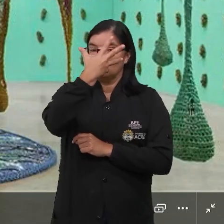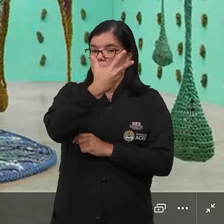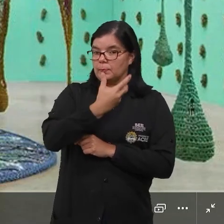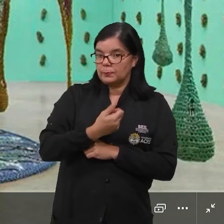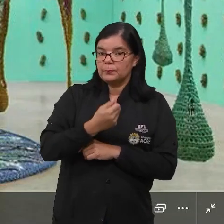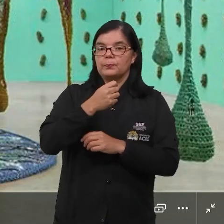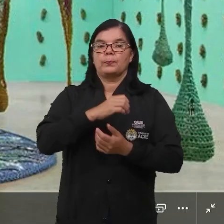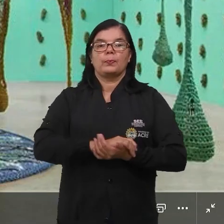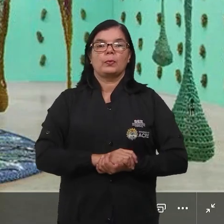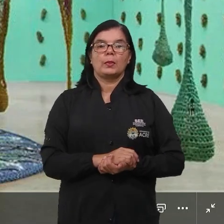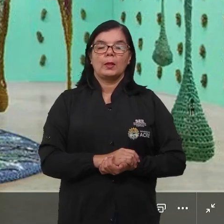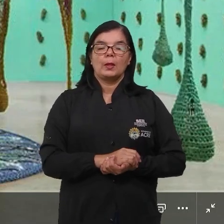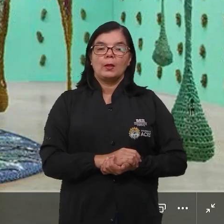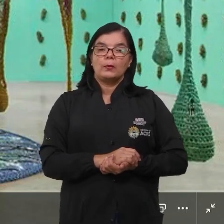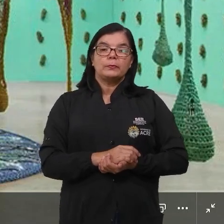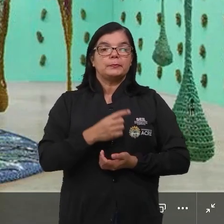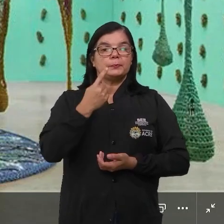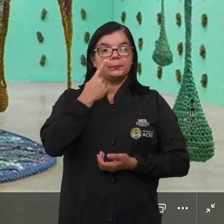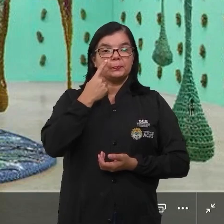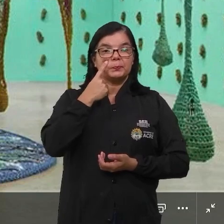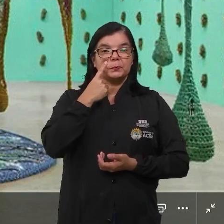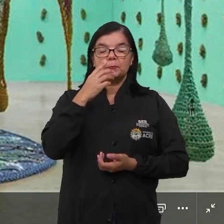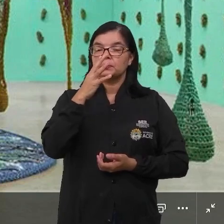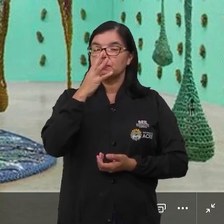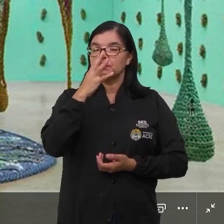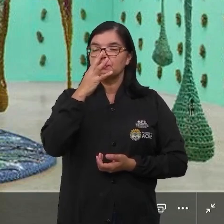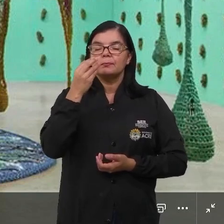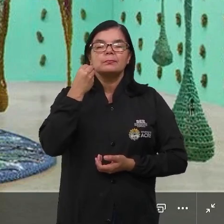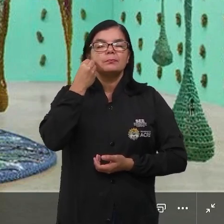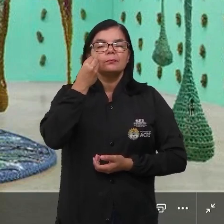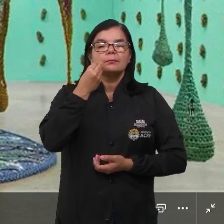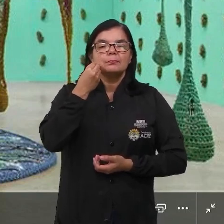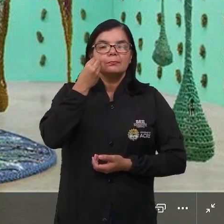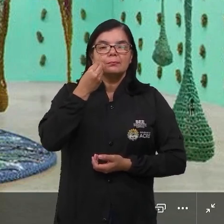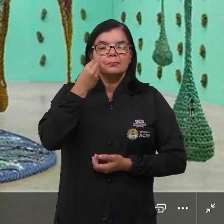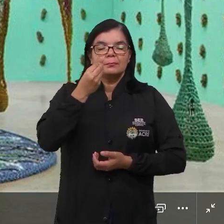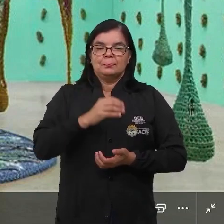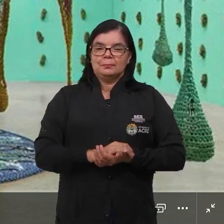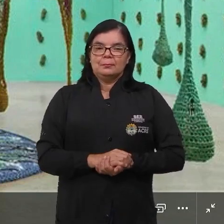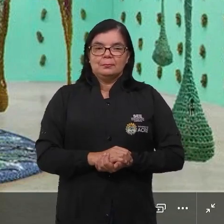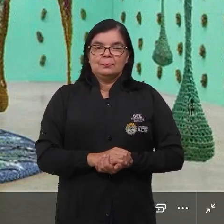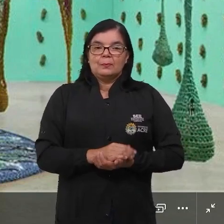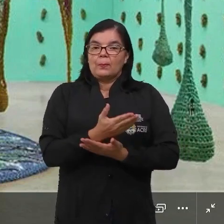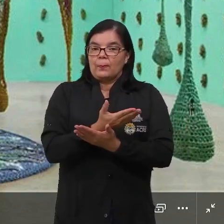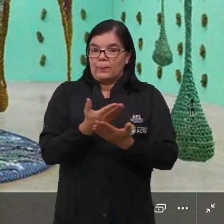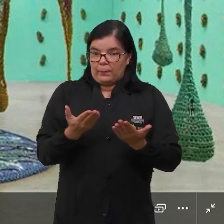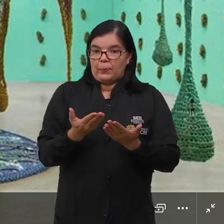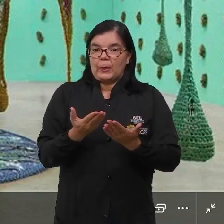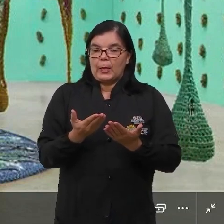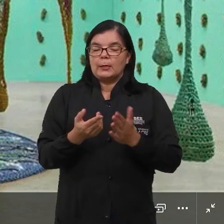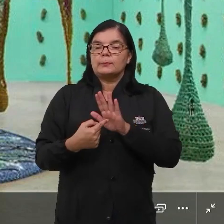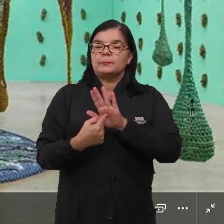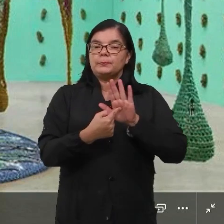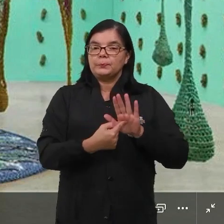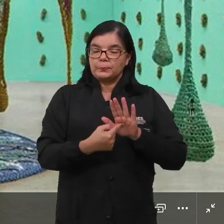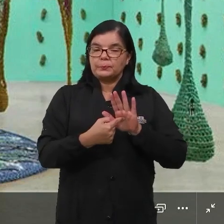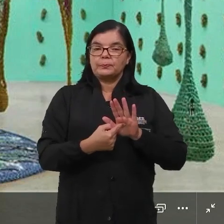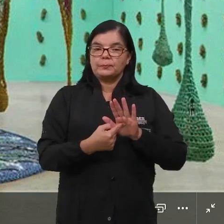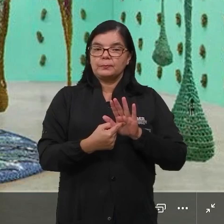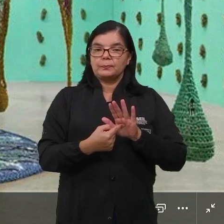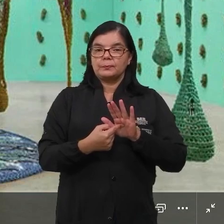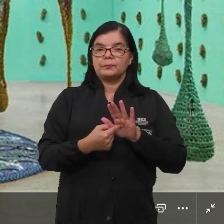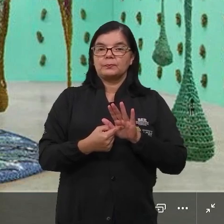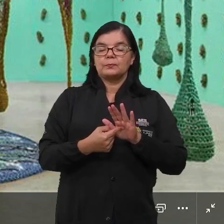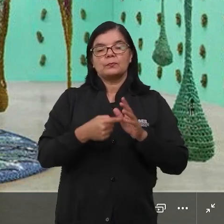Ernesto Neto. Agora, olha aí, apreciação e experiência. Nessa parte aqui da exposição, de uma